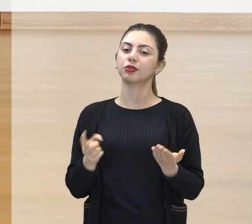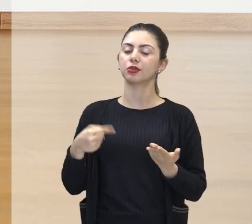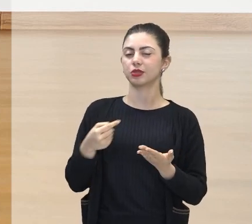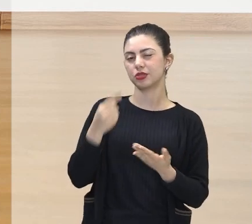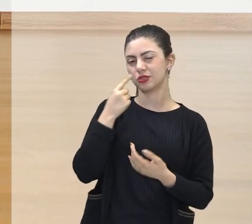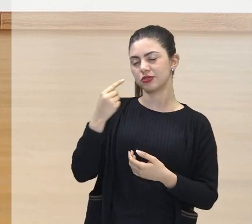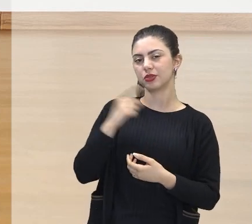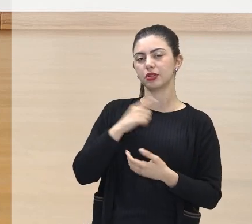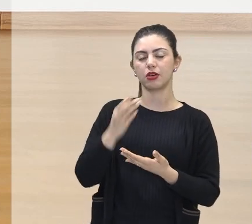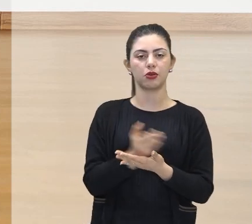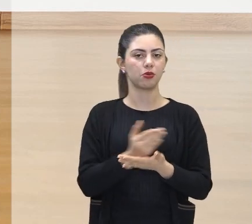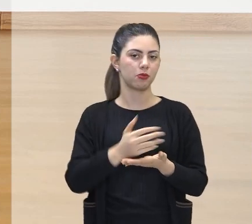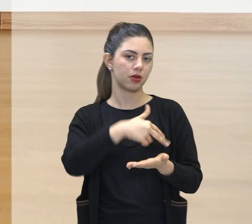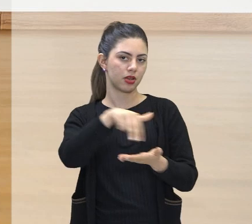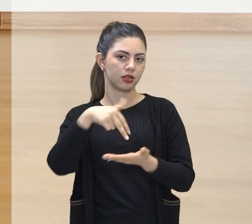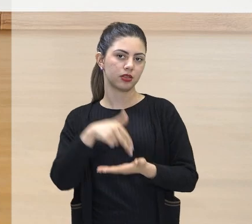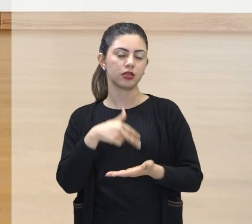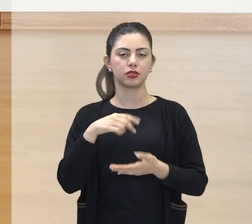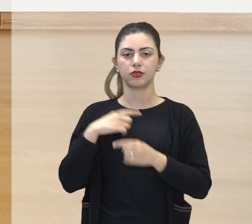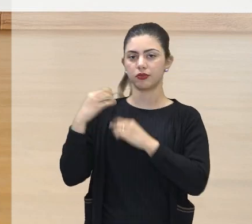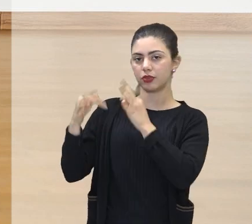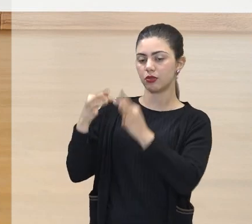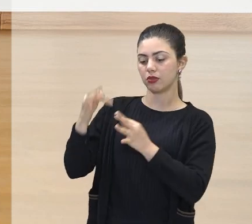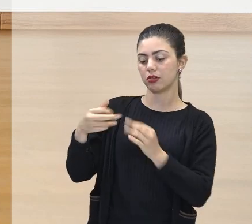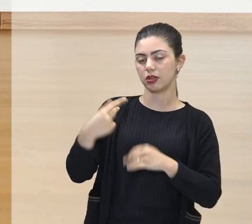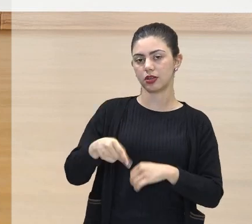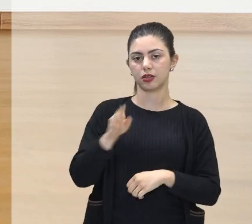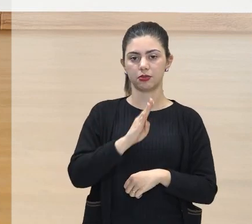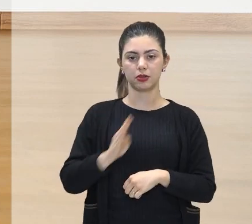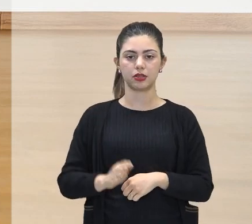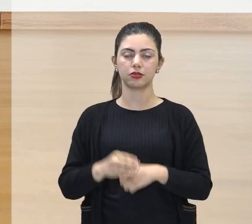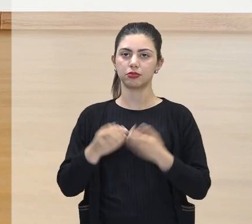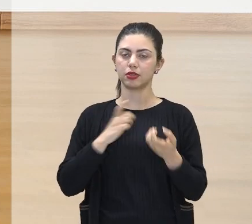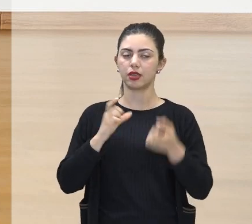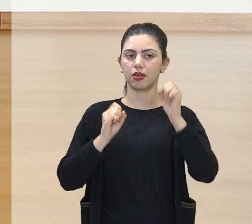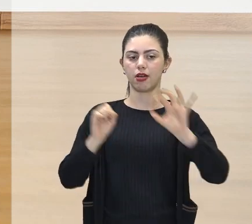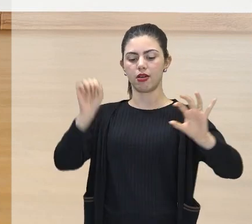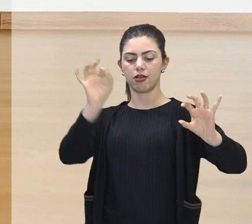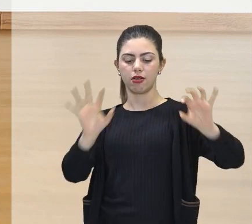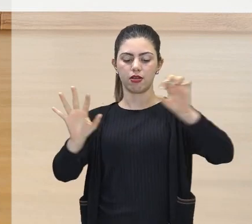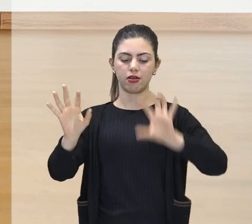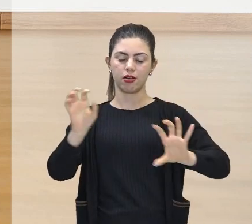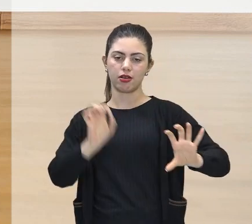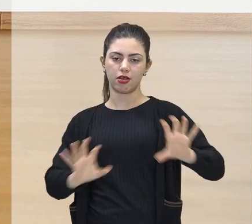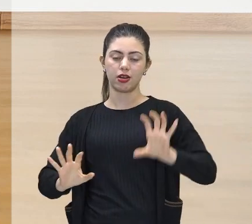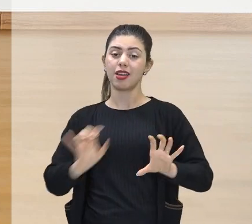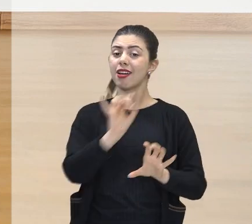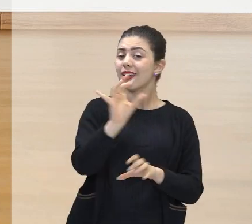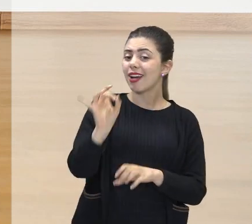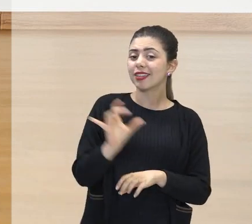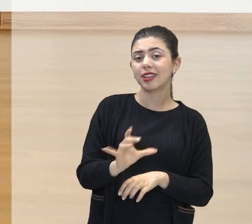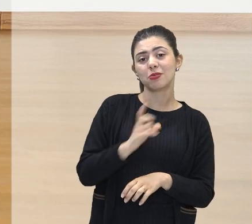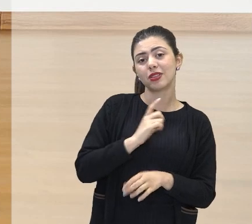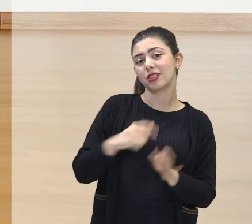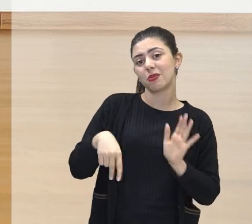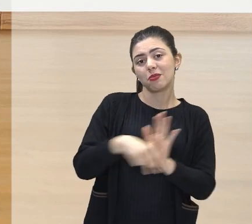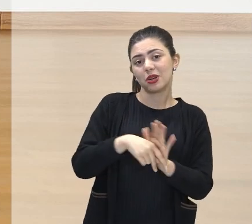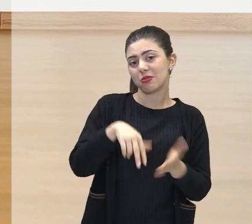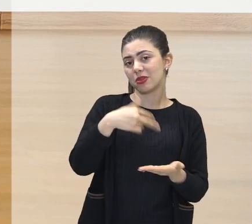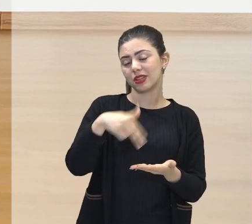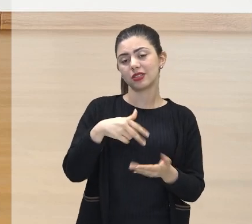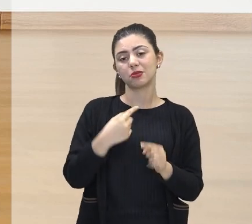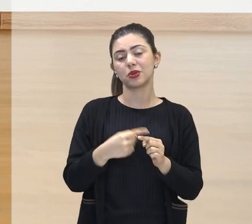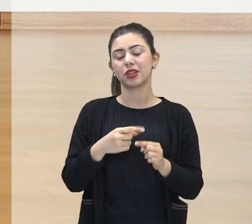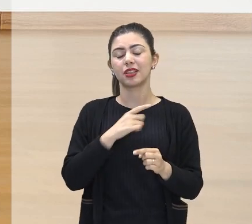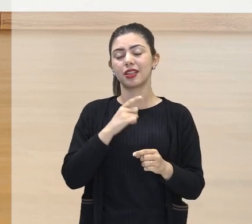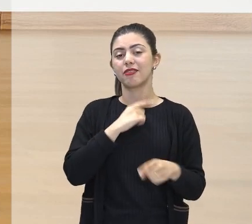danças folclóricas brasileiras que acontecem em regiões do Brasil e cada região vai ter uma dança específica, inclusive por conta do seu processo